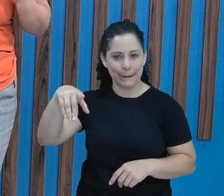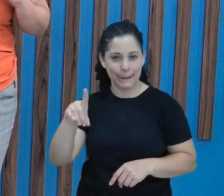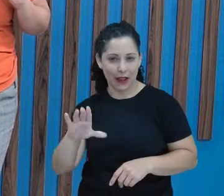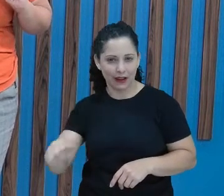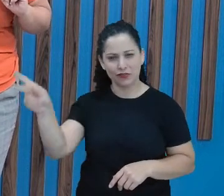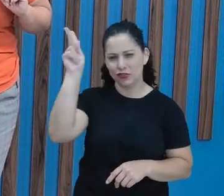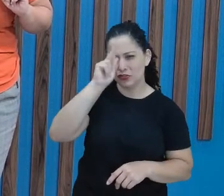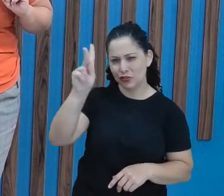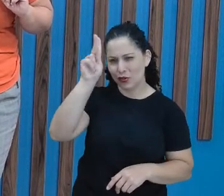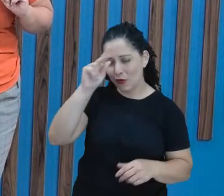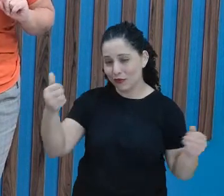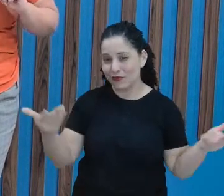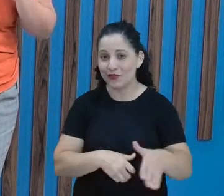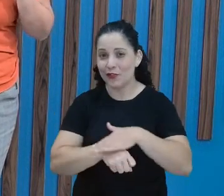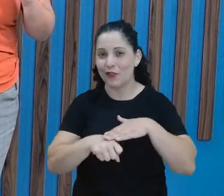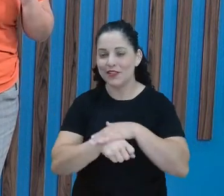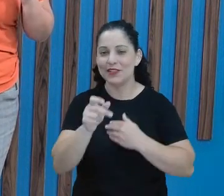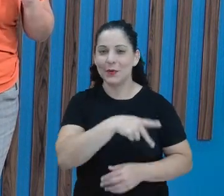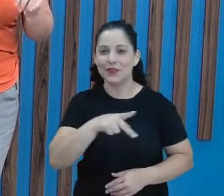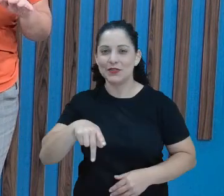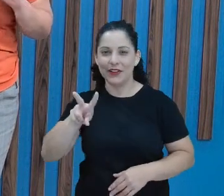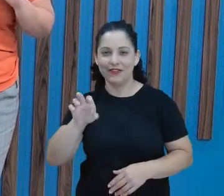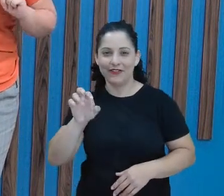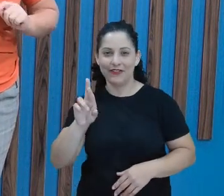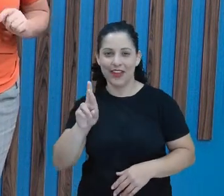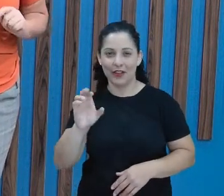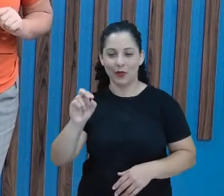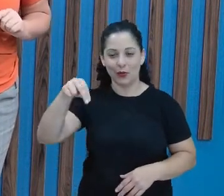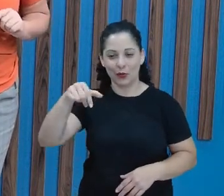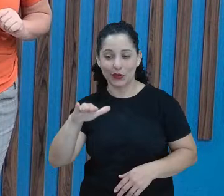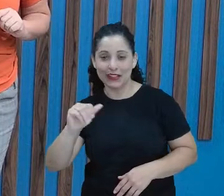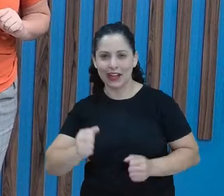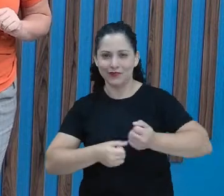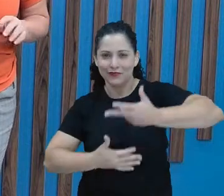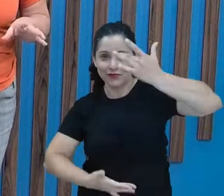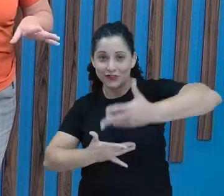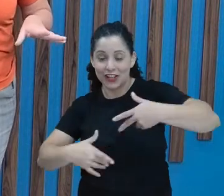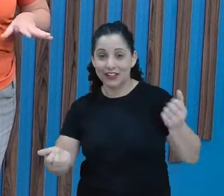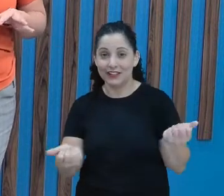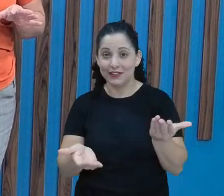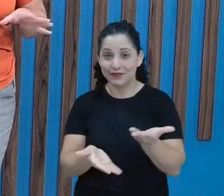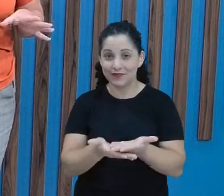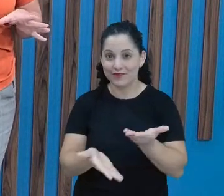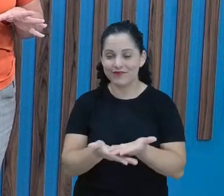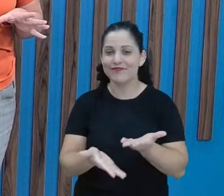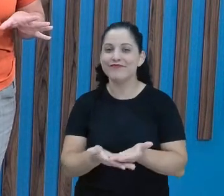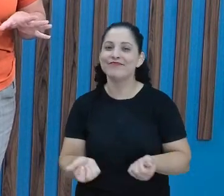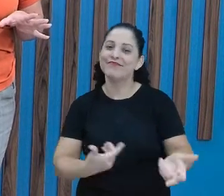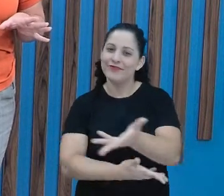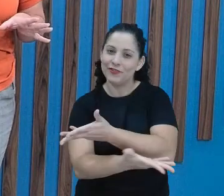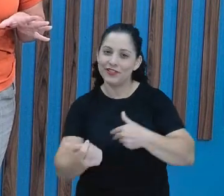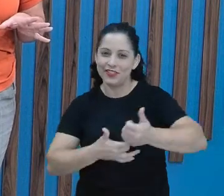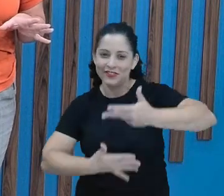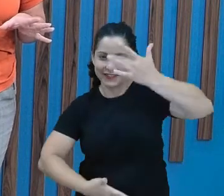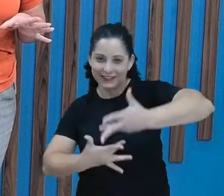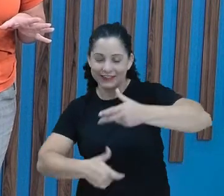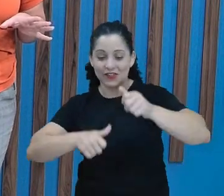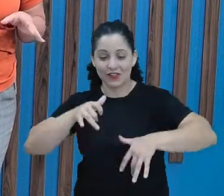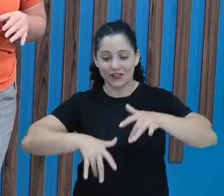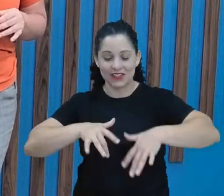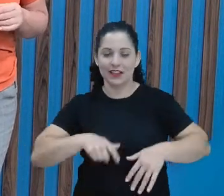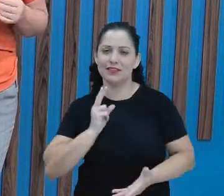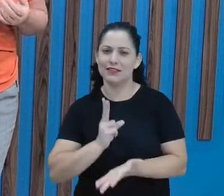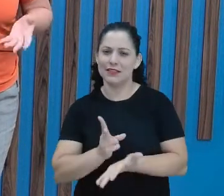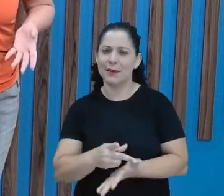pouquinho com a professora Verônica, que está lá no chat, para interagir com vocês. Sempre aqui temos um professor interagindo com